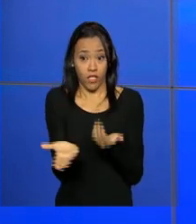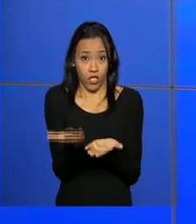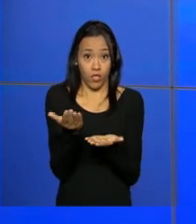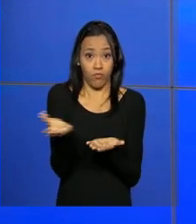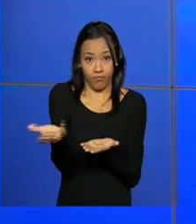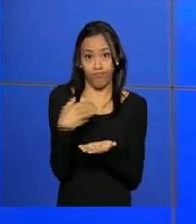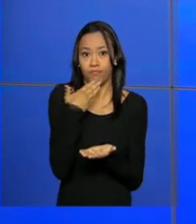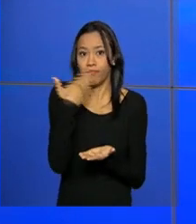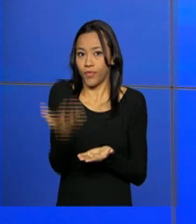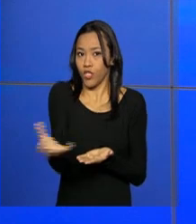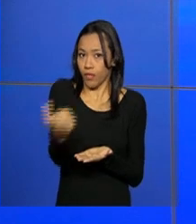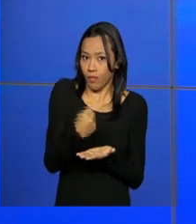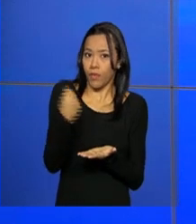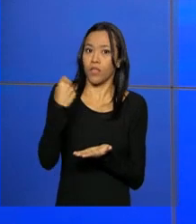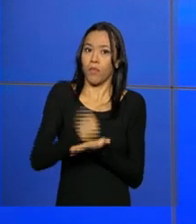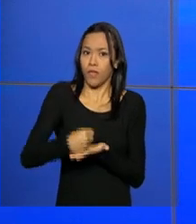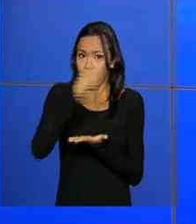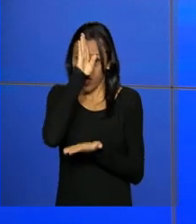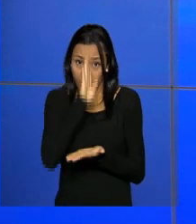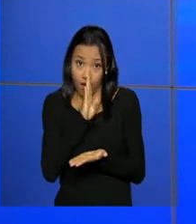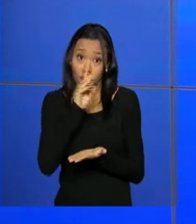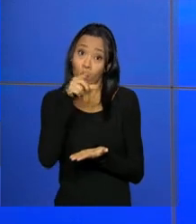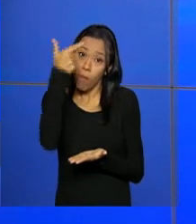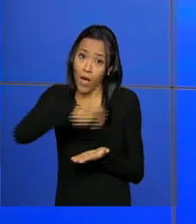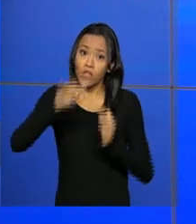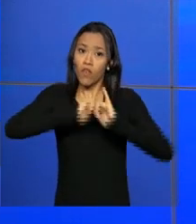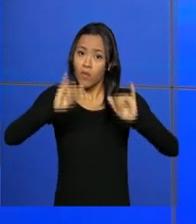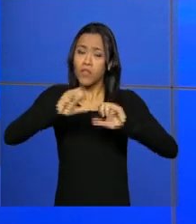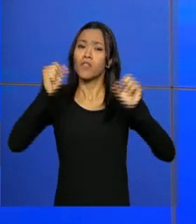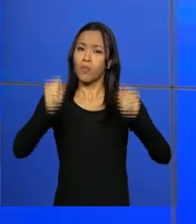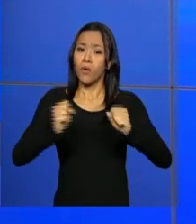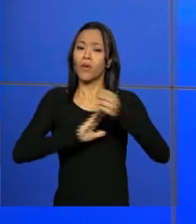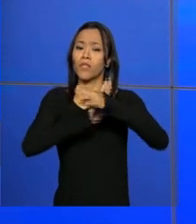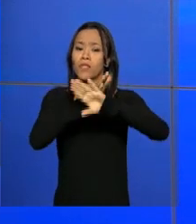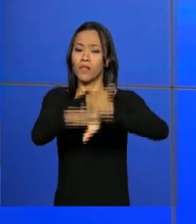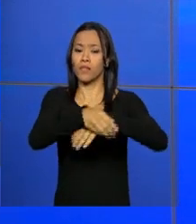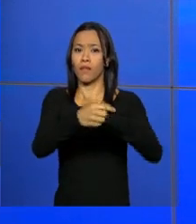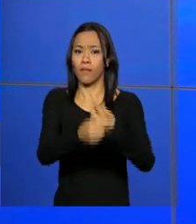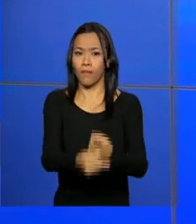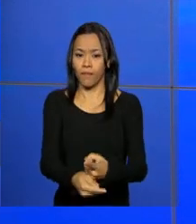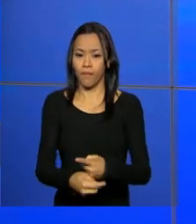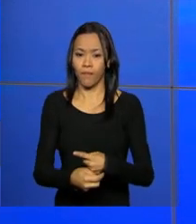medicamentos gratuitos outras informações você encontra no endereços